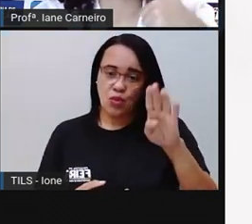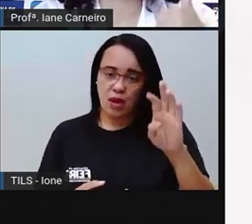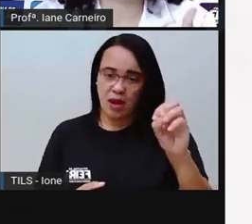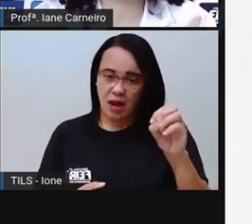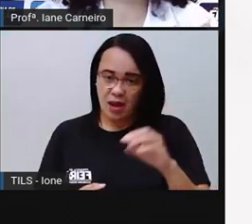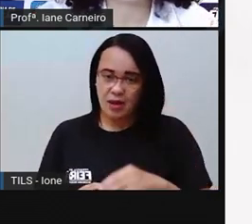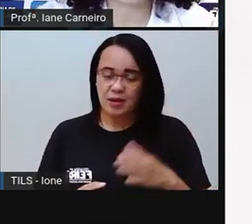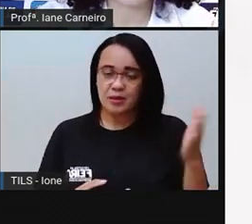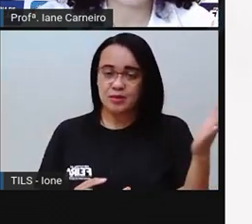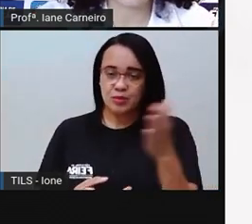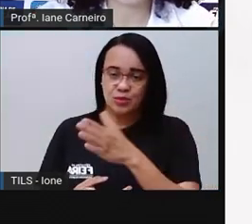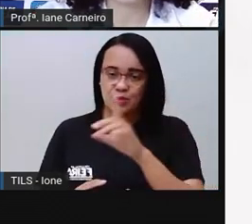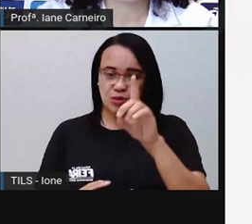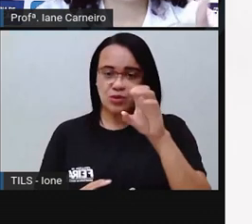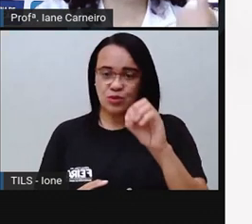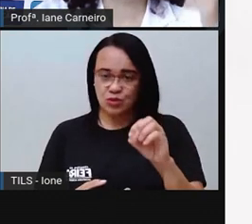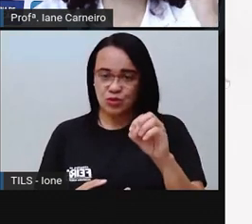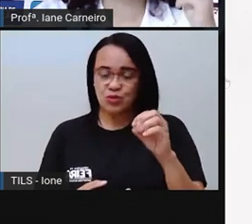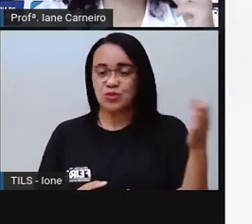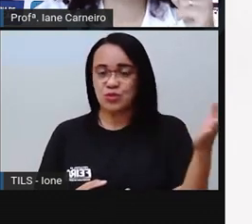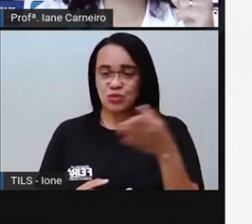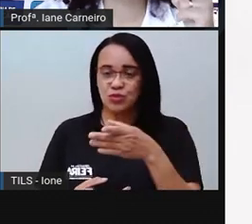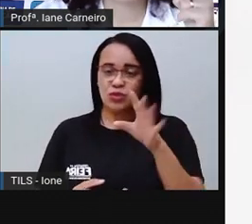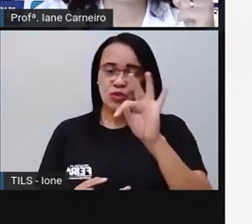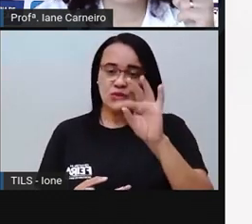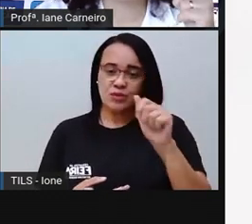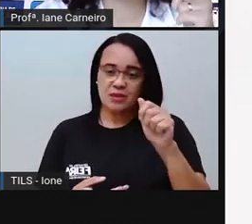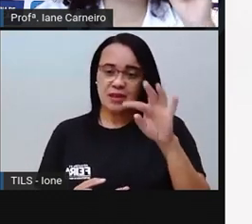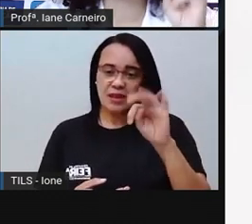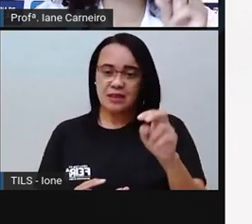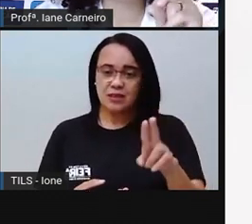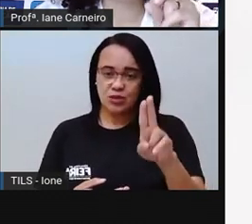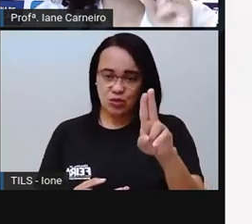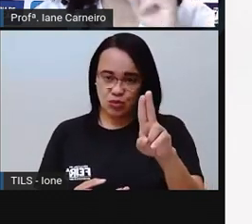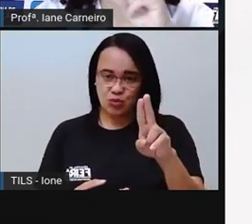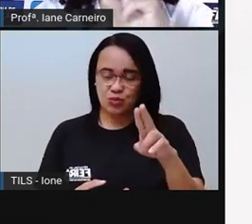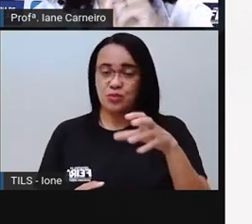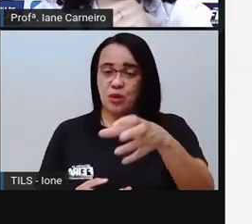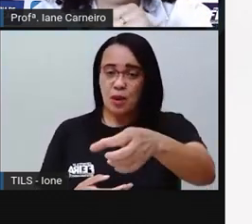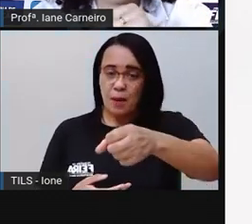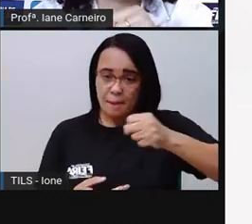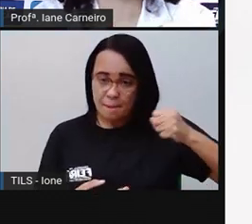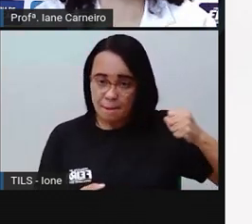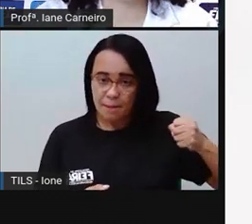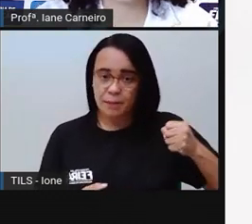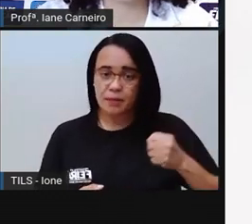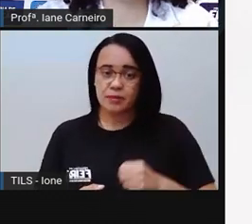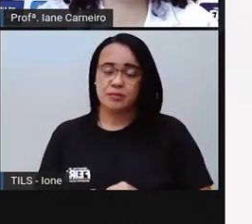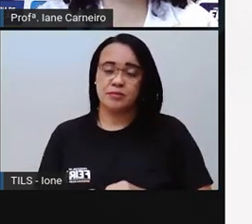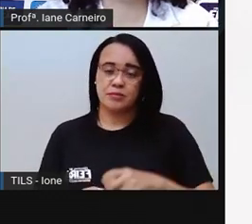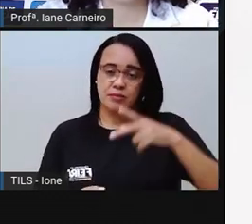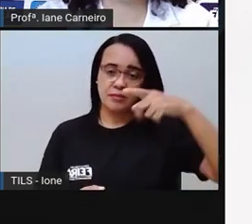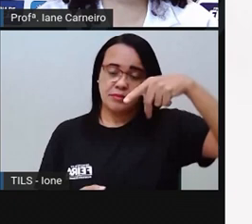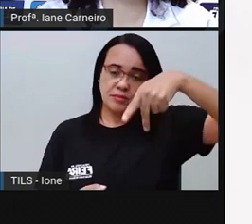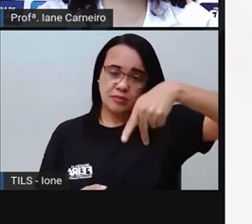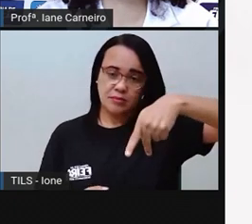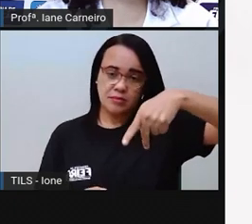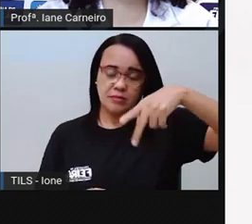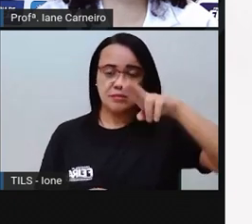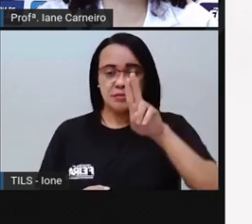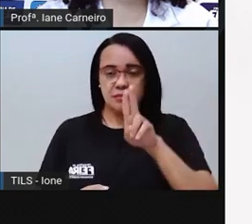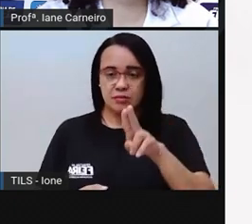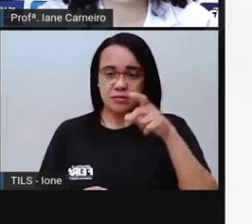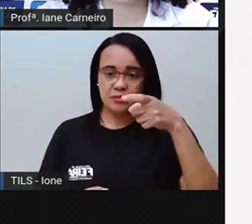Então, qual é a primeira palavra? Puxa, onde é que está escrito puxa? Onde é? Aponta com o